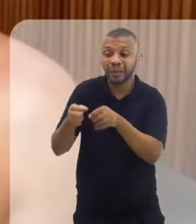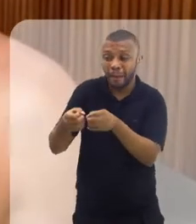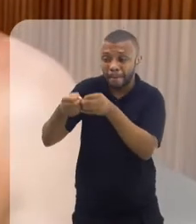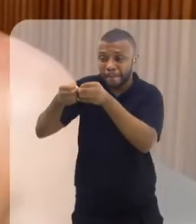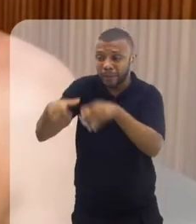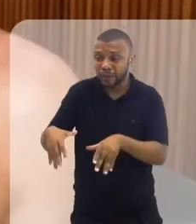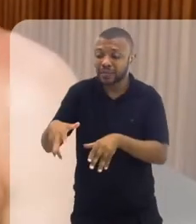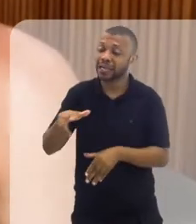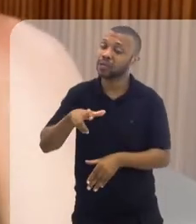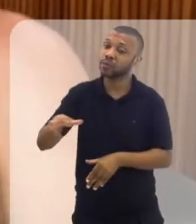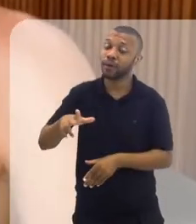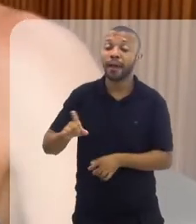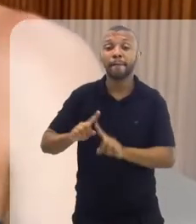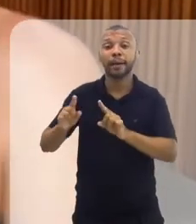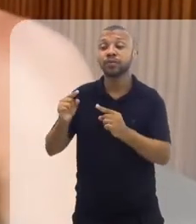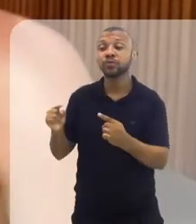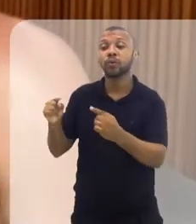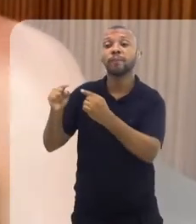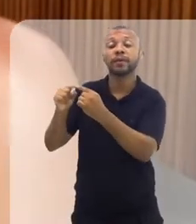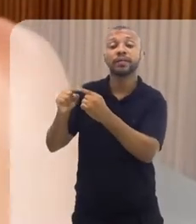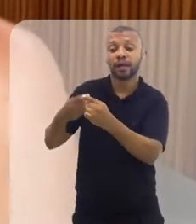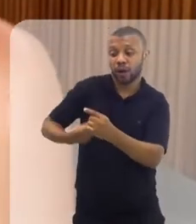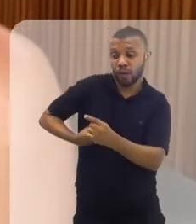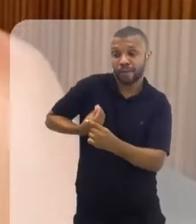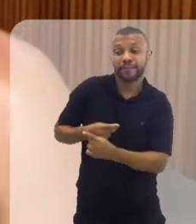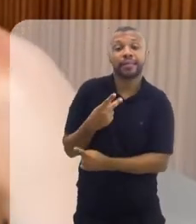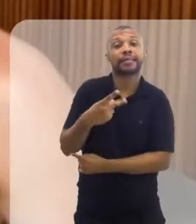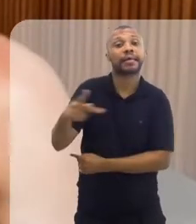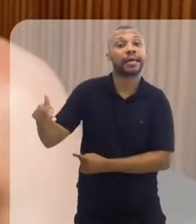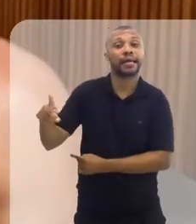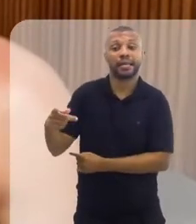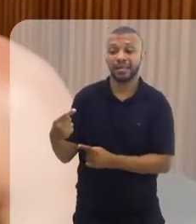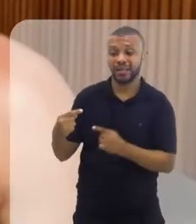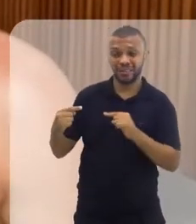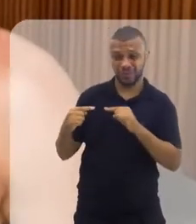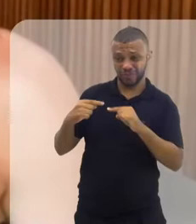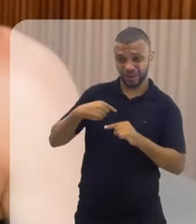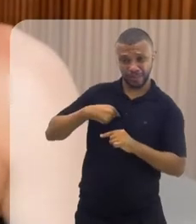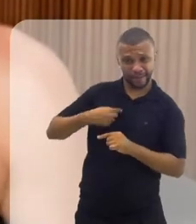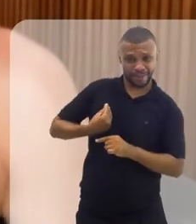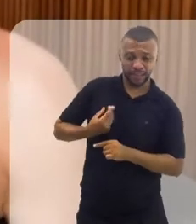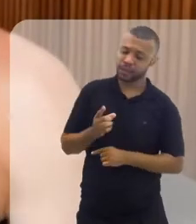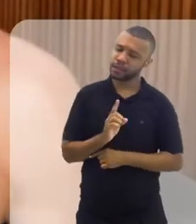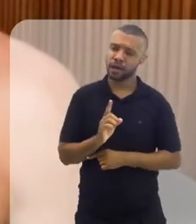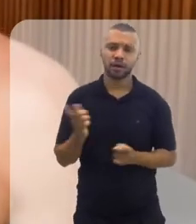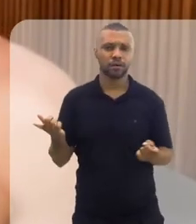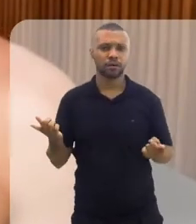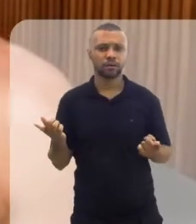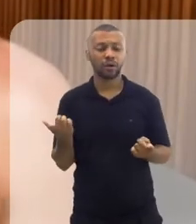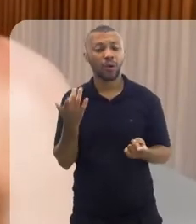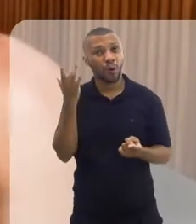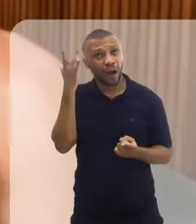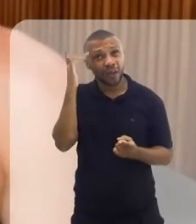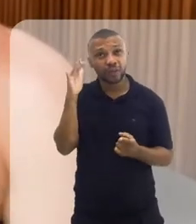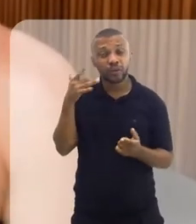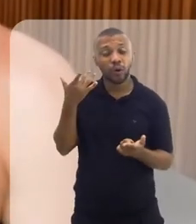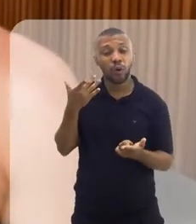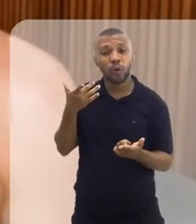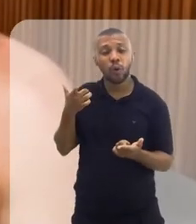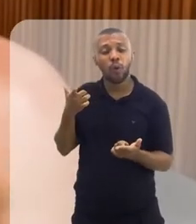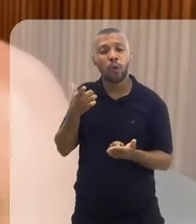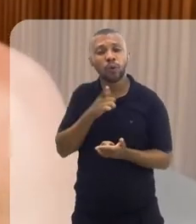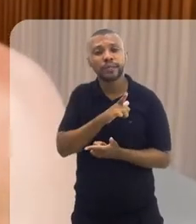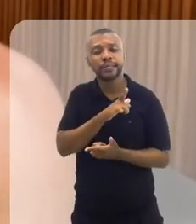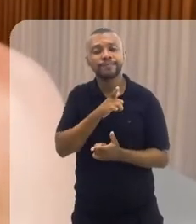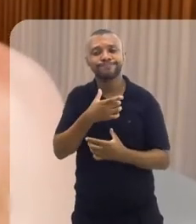é prejudicial. Mas tem a ver com a realidade deles e não mais com a minha. Eu acho que isso veio muito